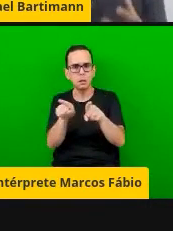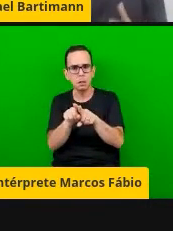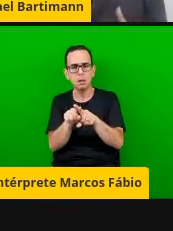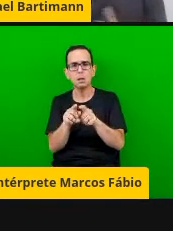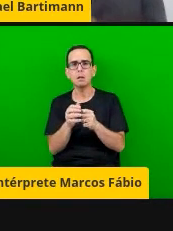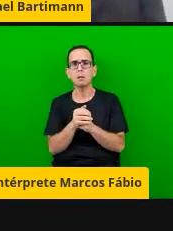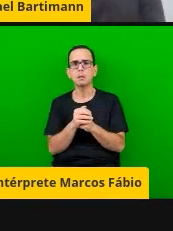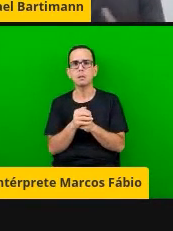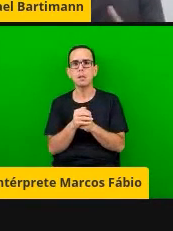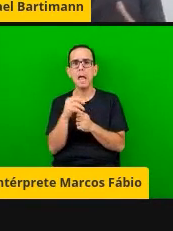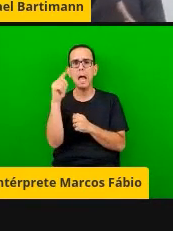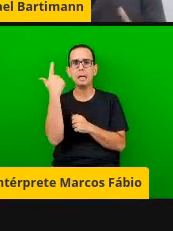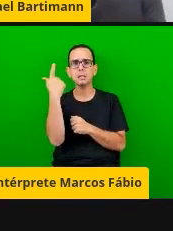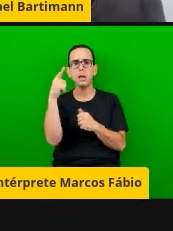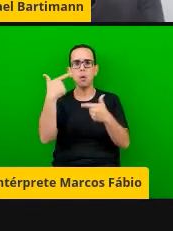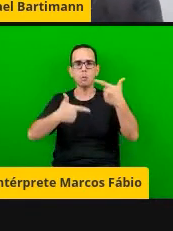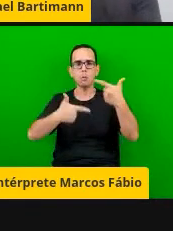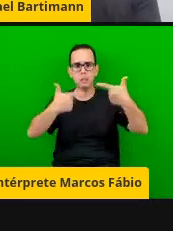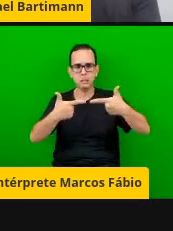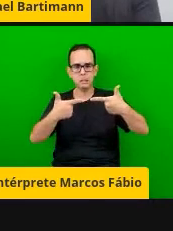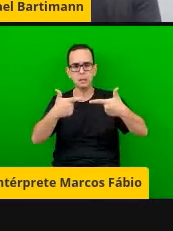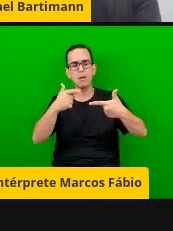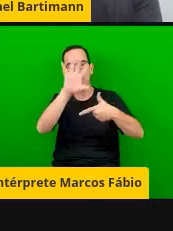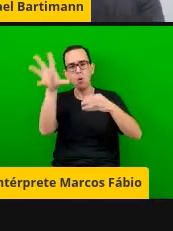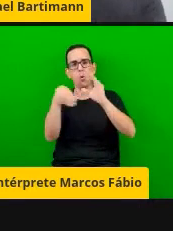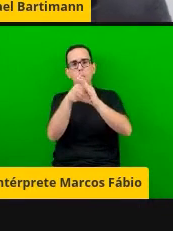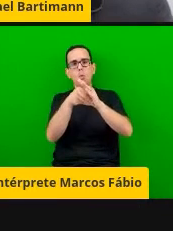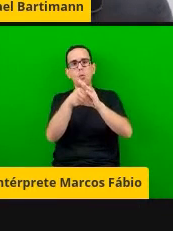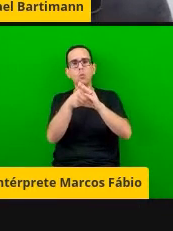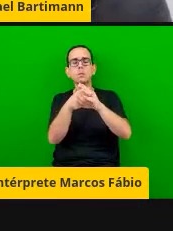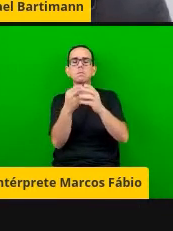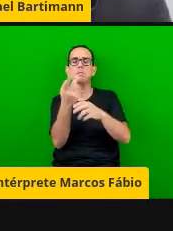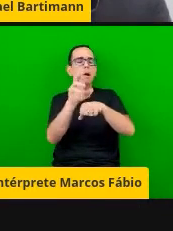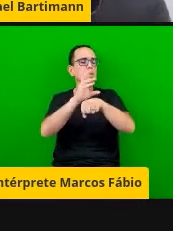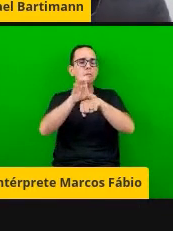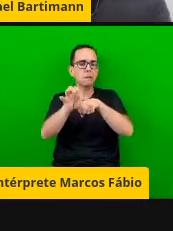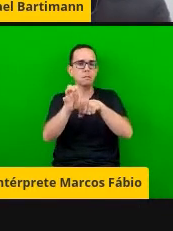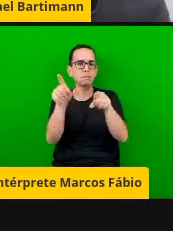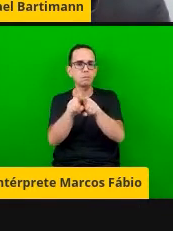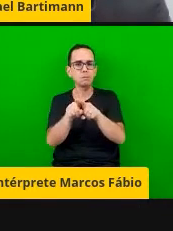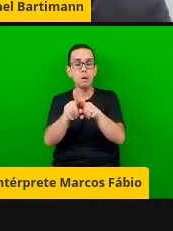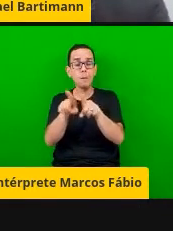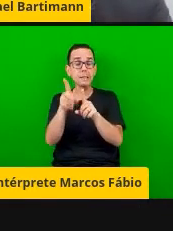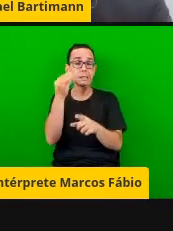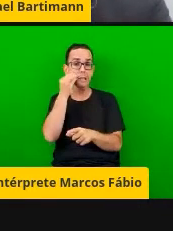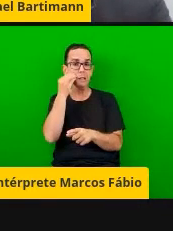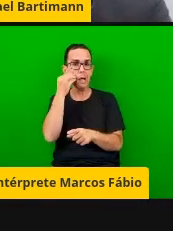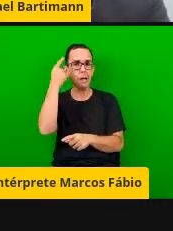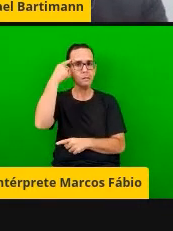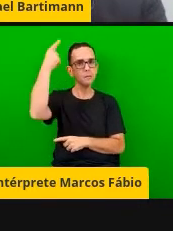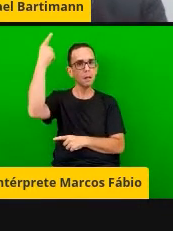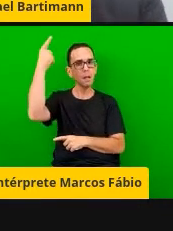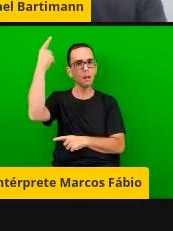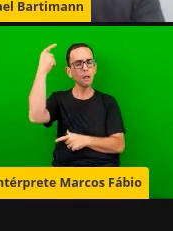a geopolítica em si, ela vai se consolidar como uma ciência. Mas nós vamos tentar trazer a ideia da